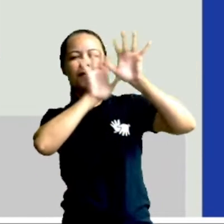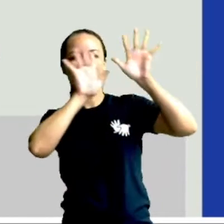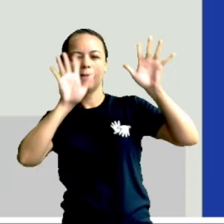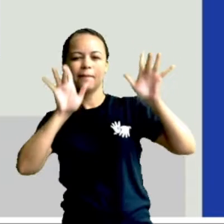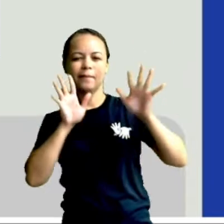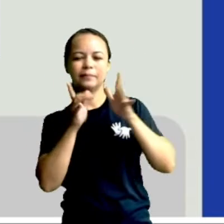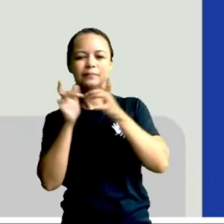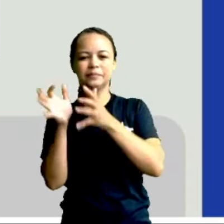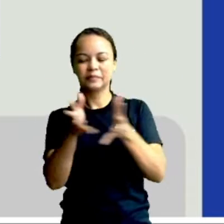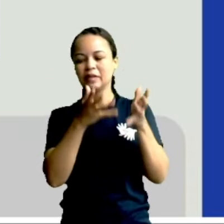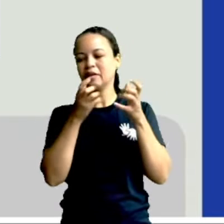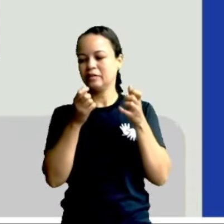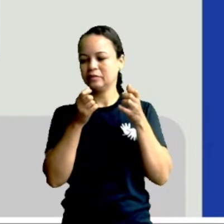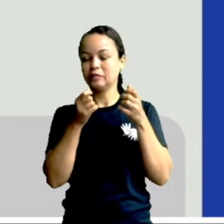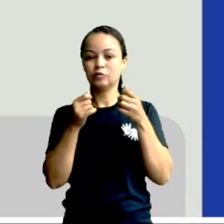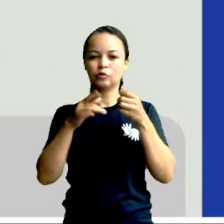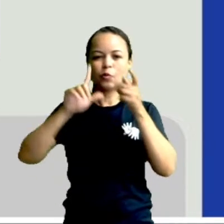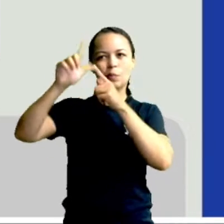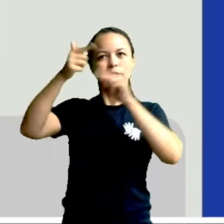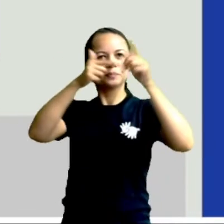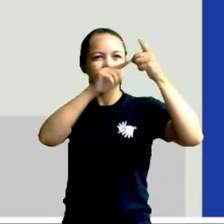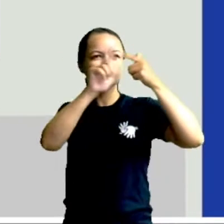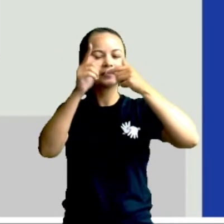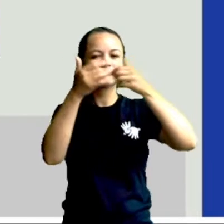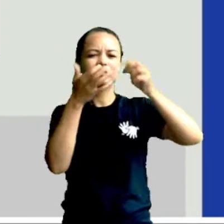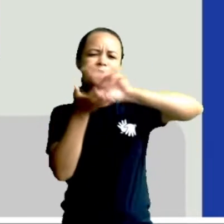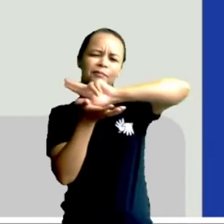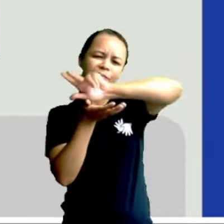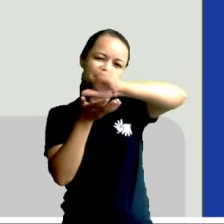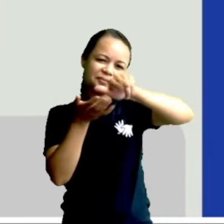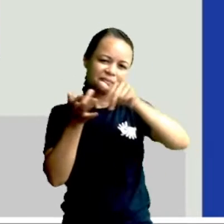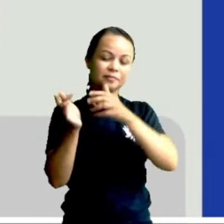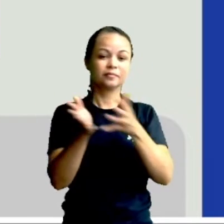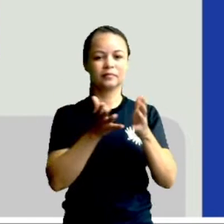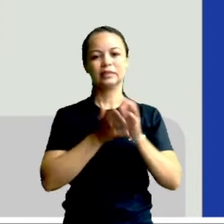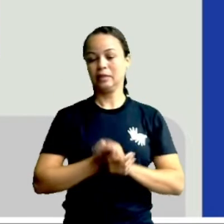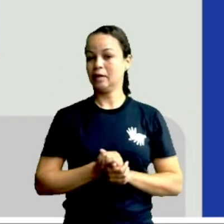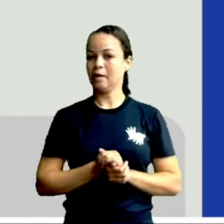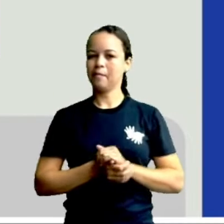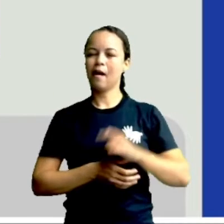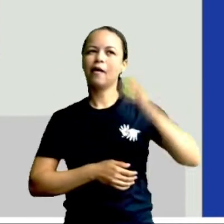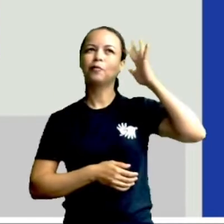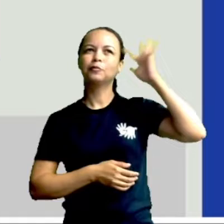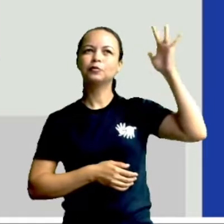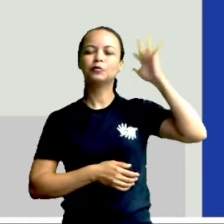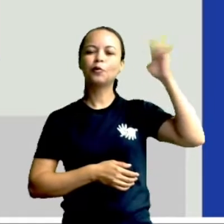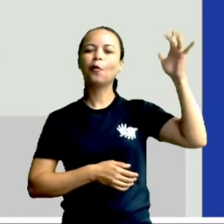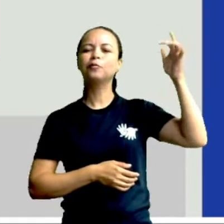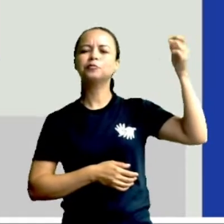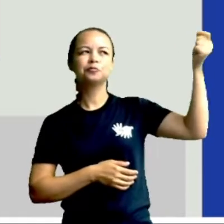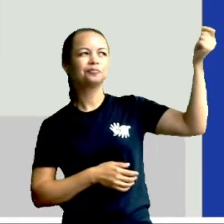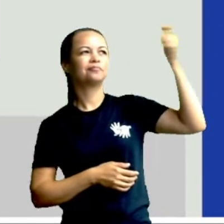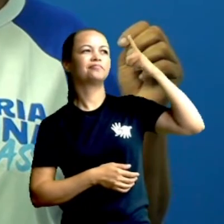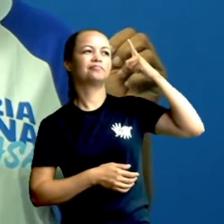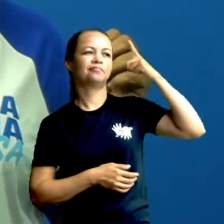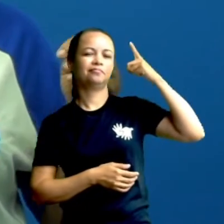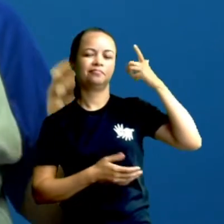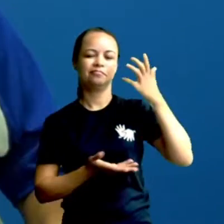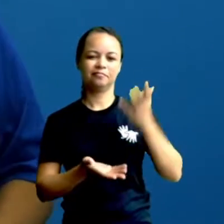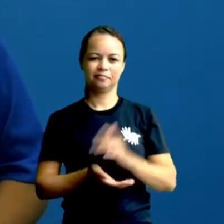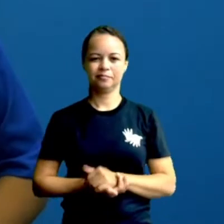estrelas faz trilha para mais de milha, para o sonho do sol. E aí,